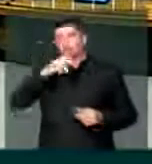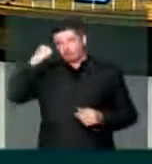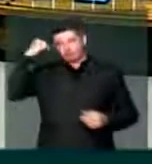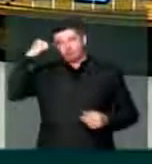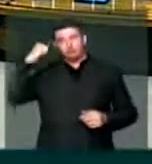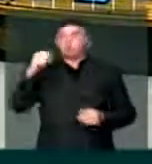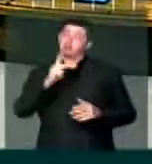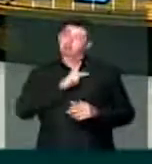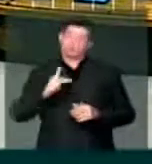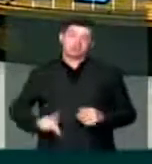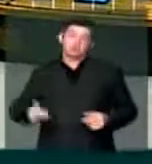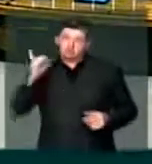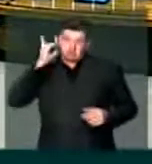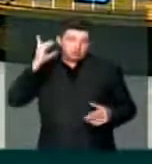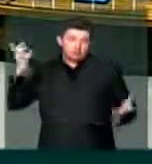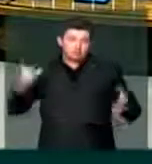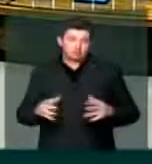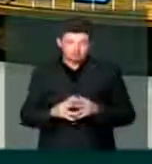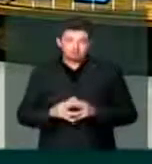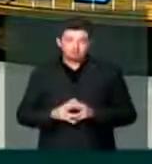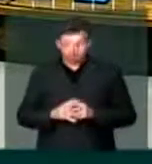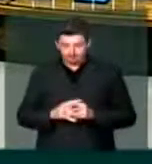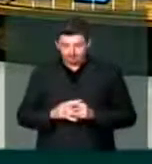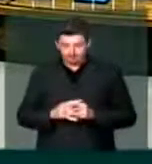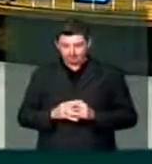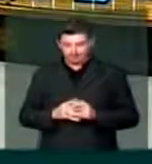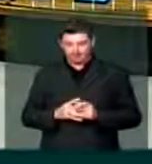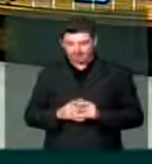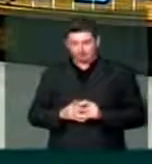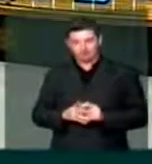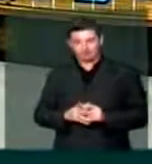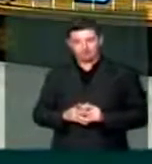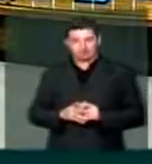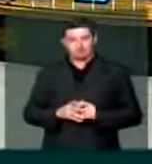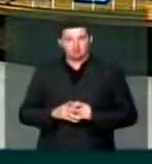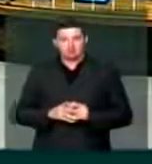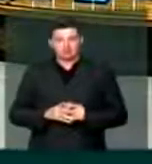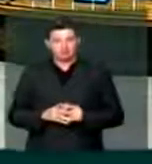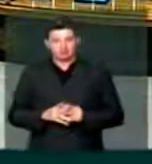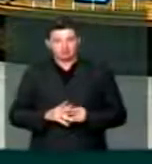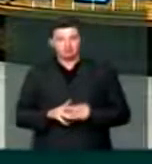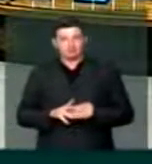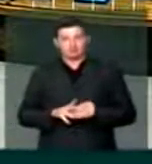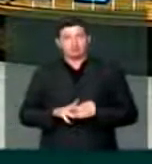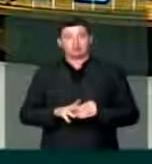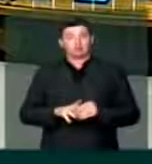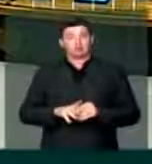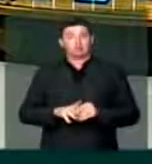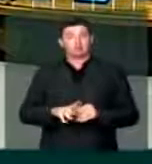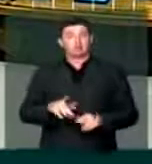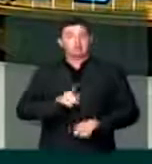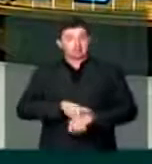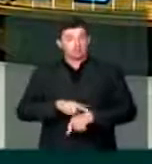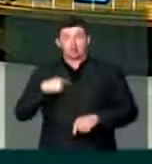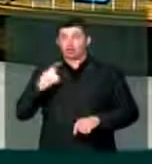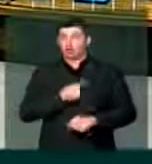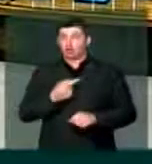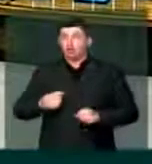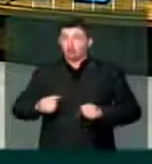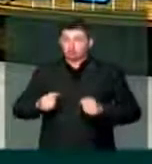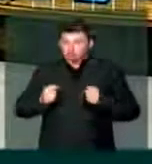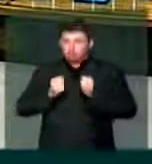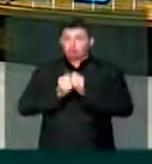vitória da presidenta Dilma Rousseff nessas eleições. É hora de nós cerrarmos fileiras e é por isso que nós